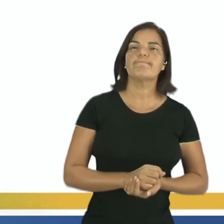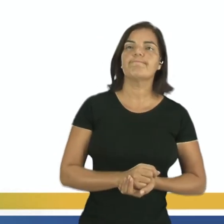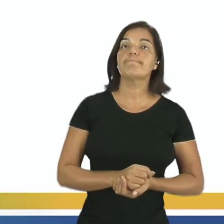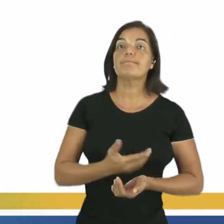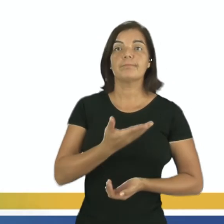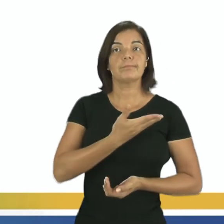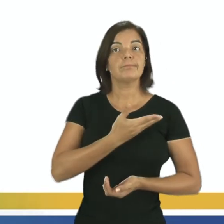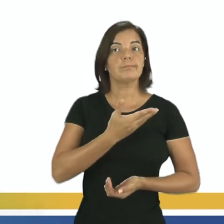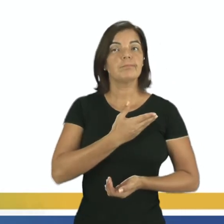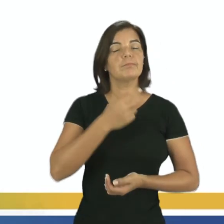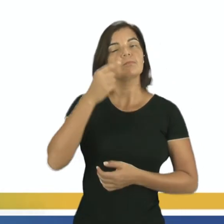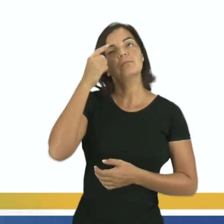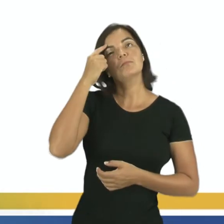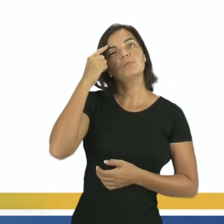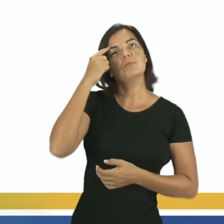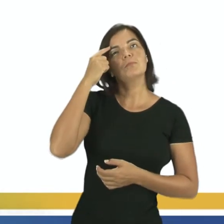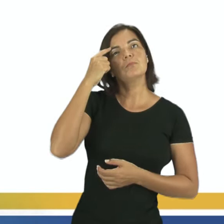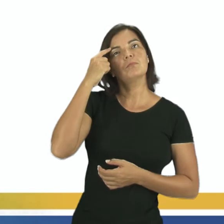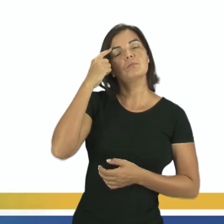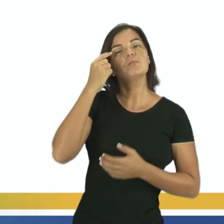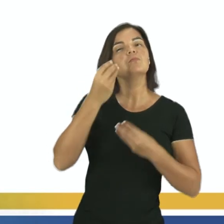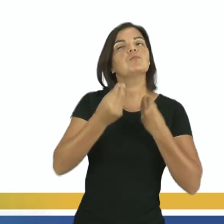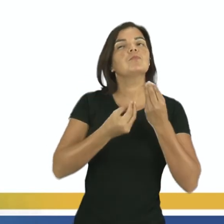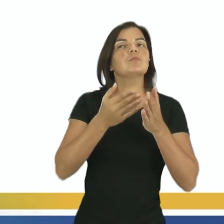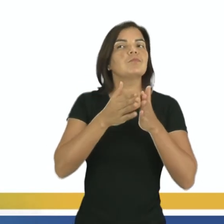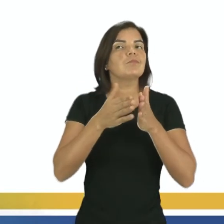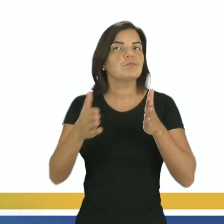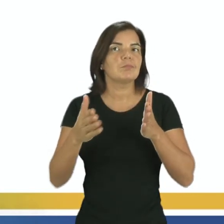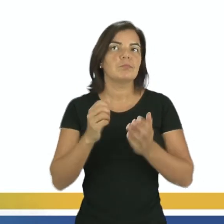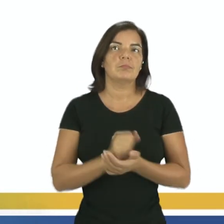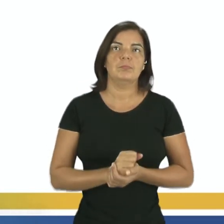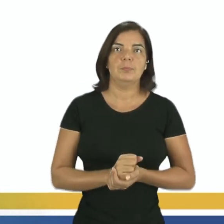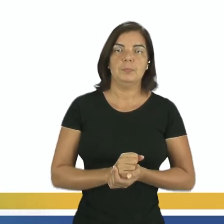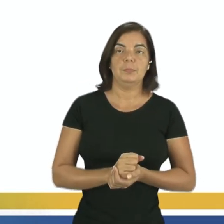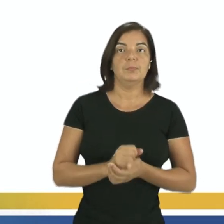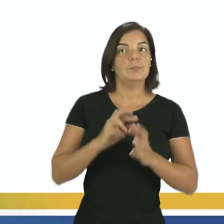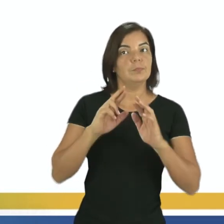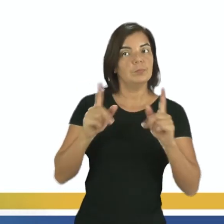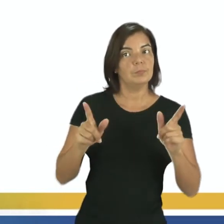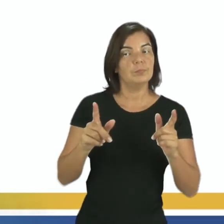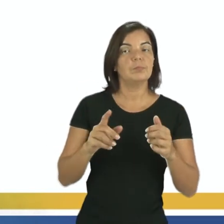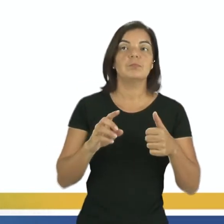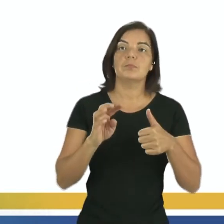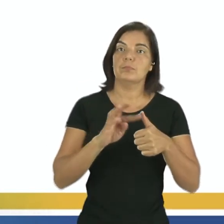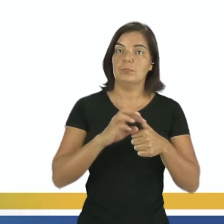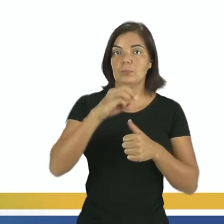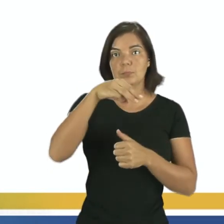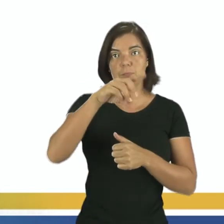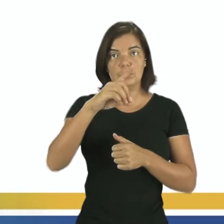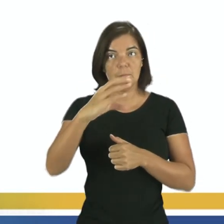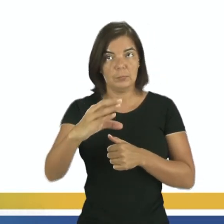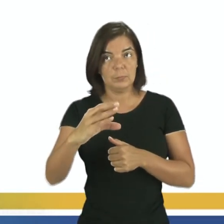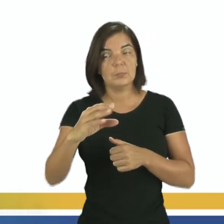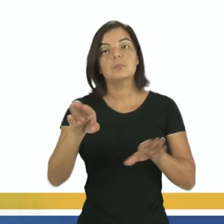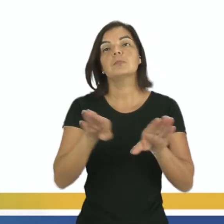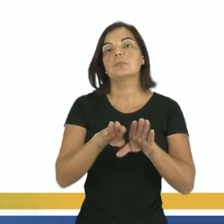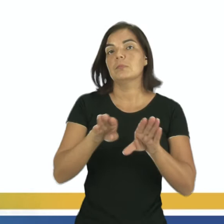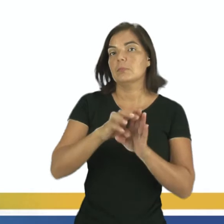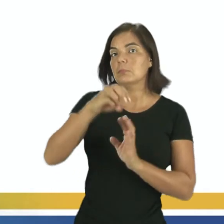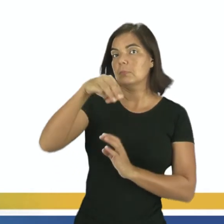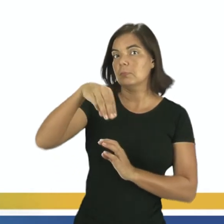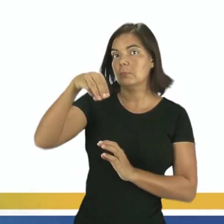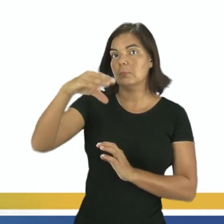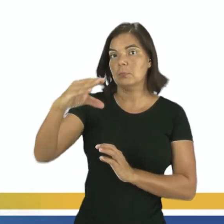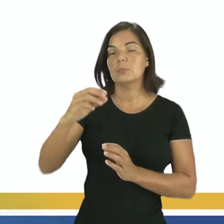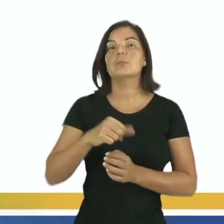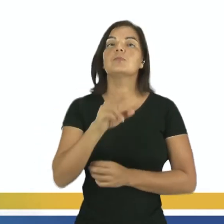nossa coleguinha aí, né, ela vai refletir qual vai ser o procedimento usar. E aí nós temos uma diferença. Nós temos o MDC e o MMC.